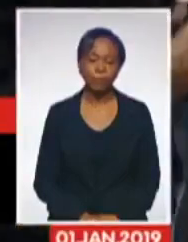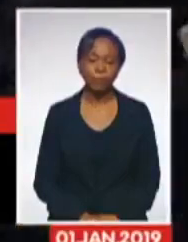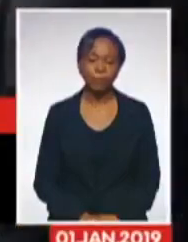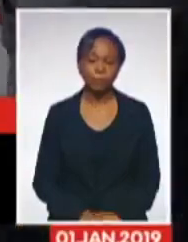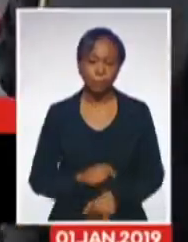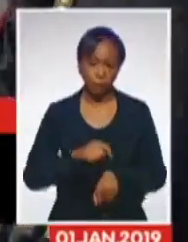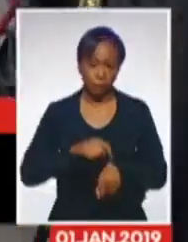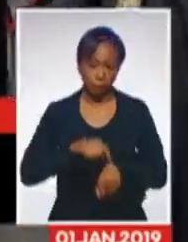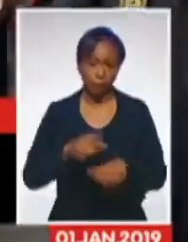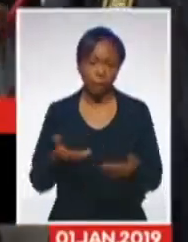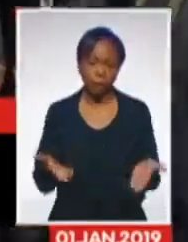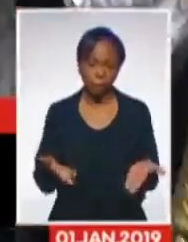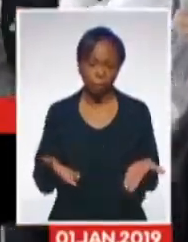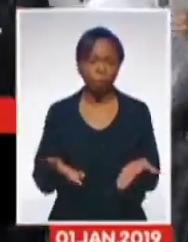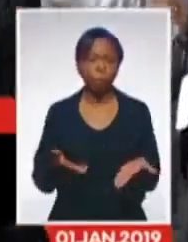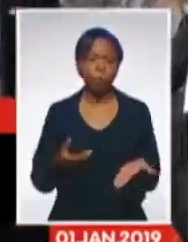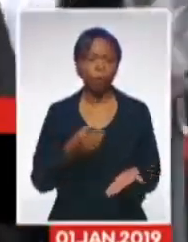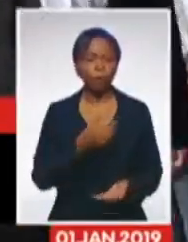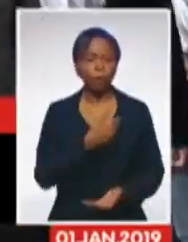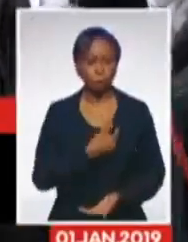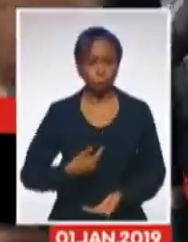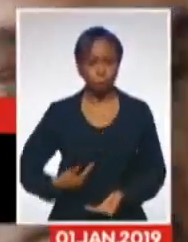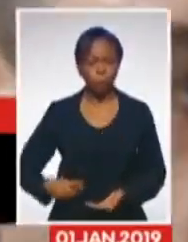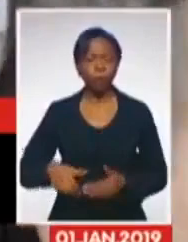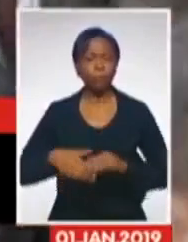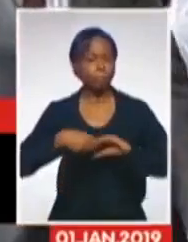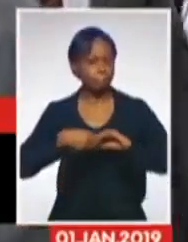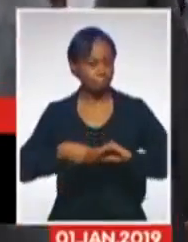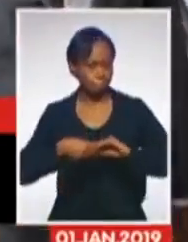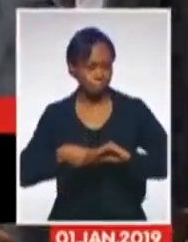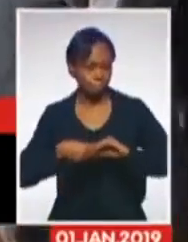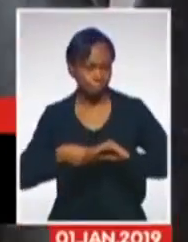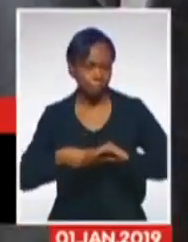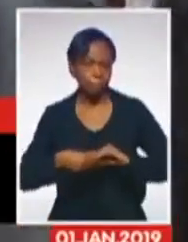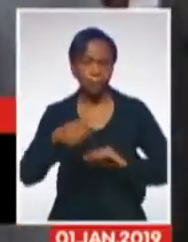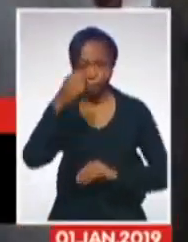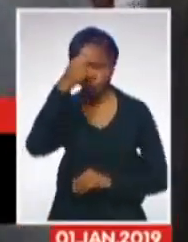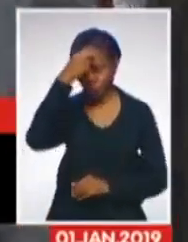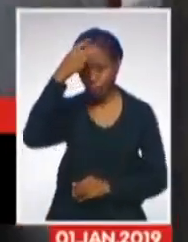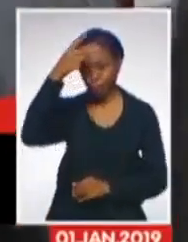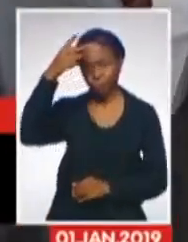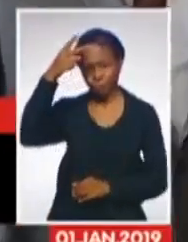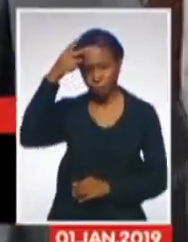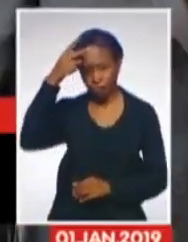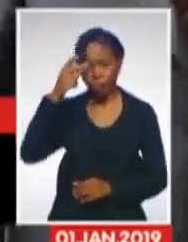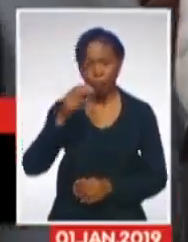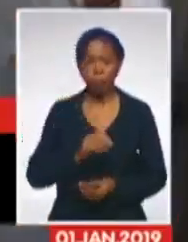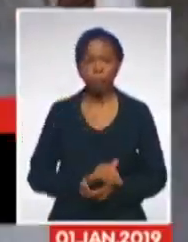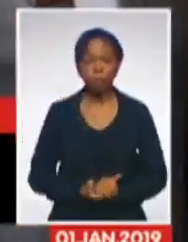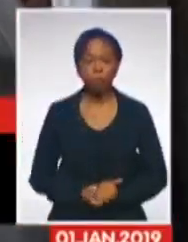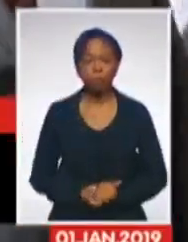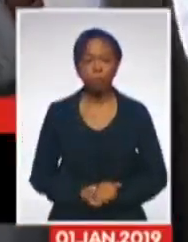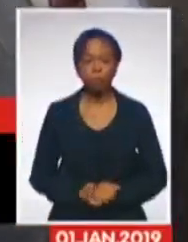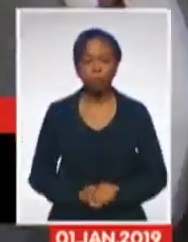Nesse momento ele cumprimenta então os prefeitos que vieram prestigiar e segue